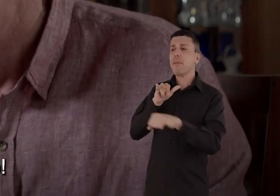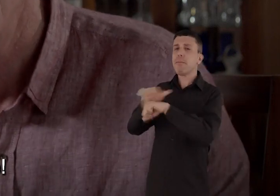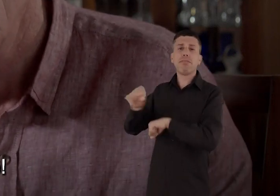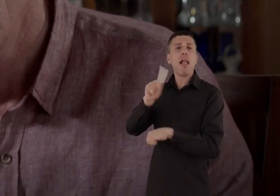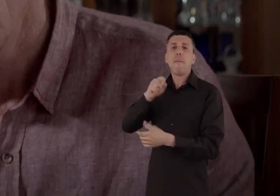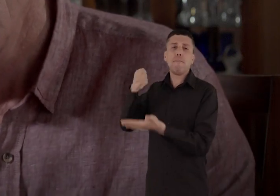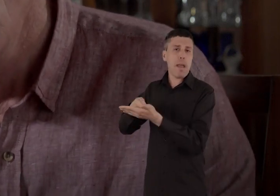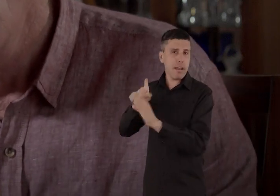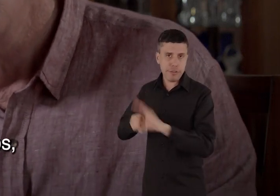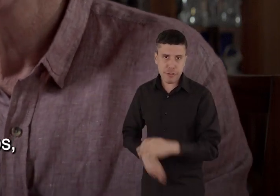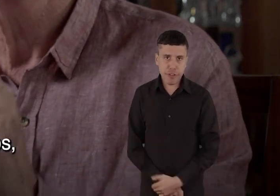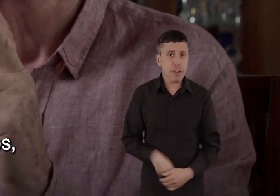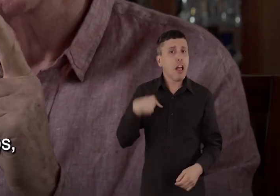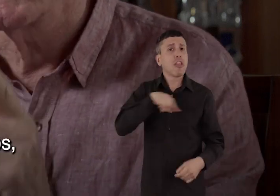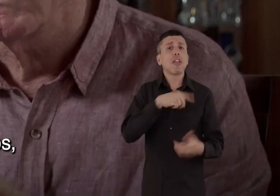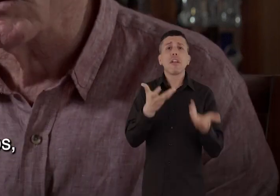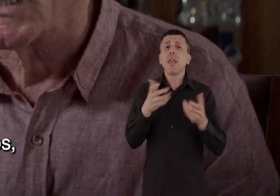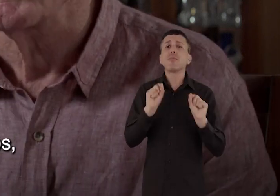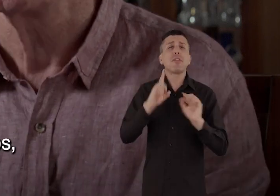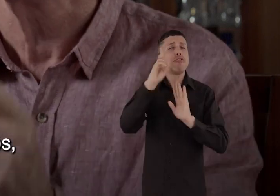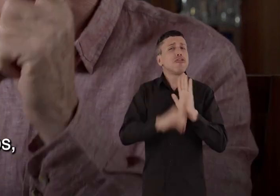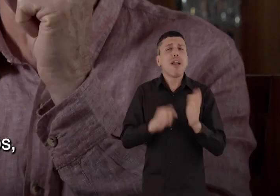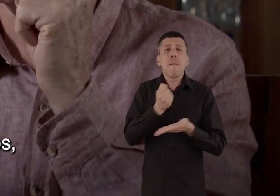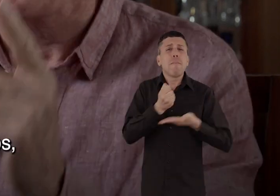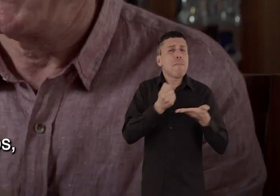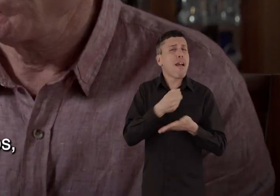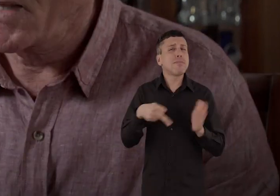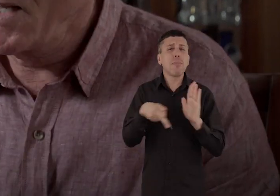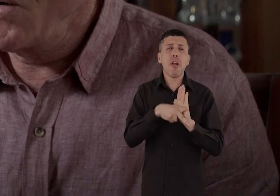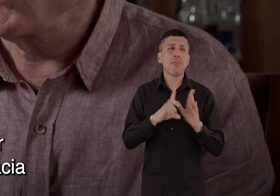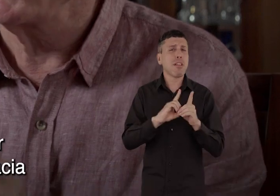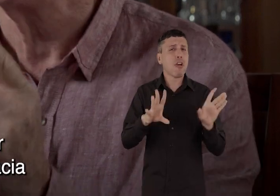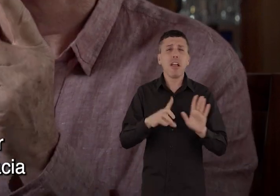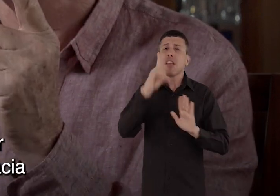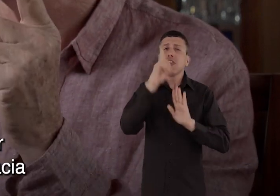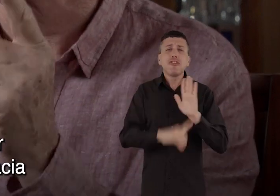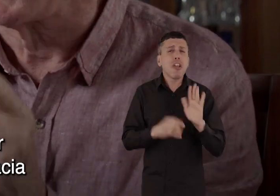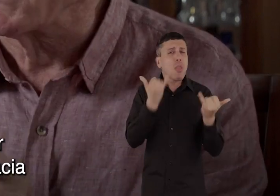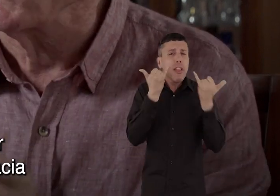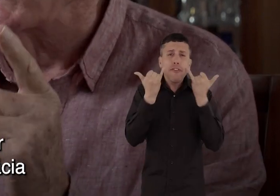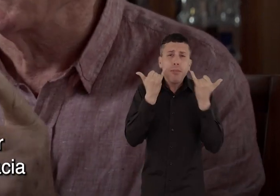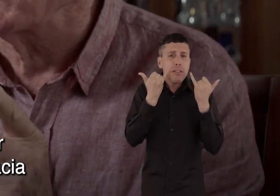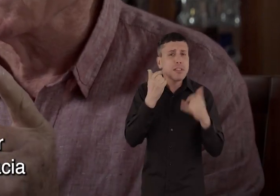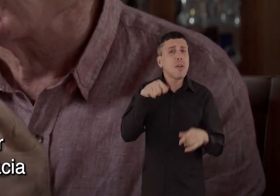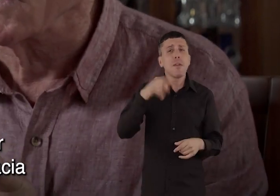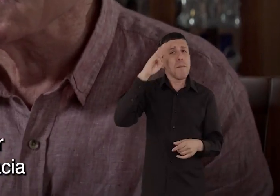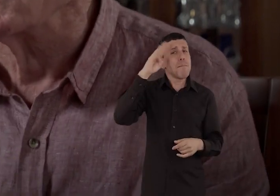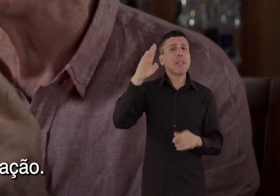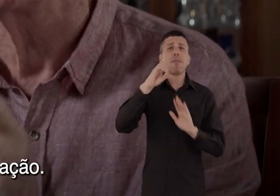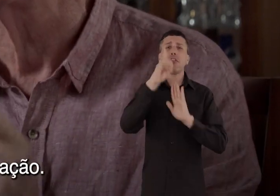pregamos o calote. Gesticula. O que nós pregamos, repetindo, é o direito elementar que tem